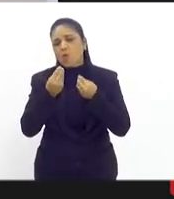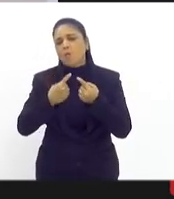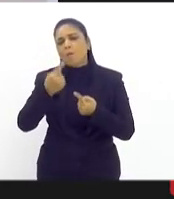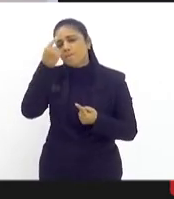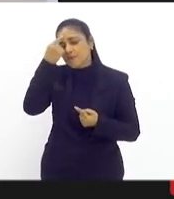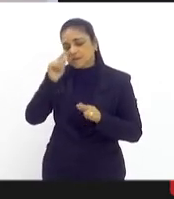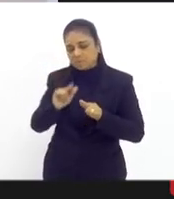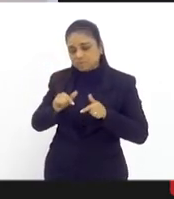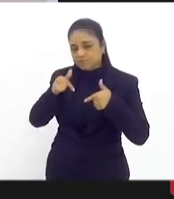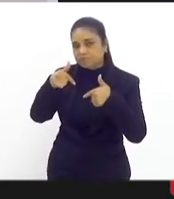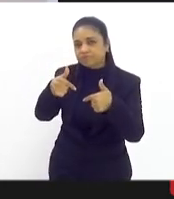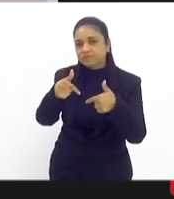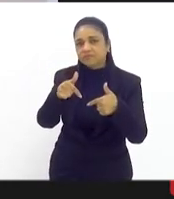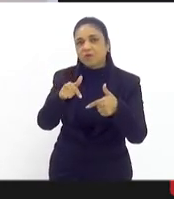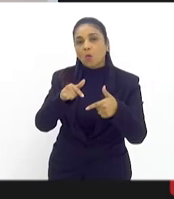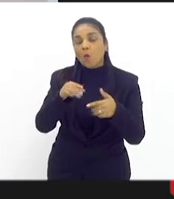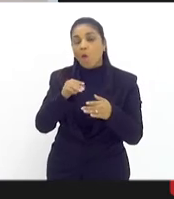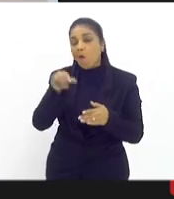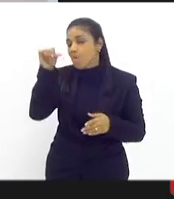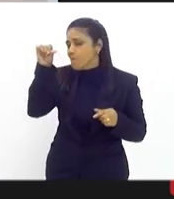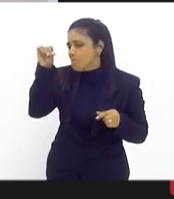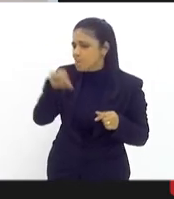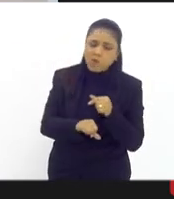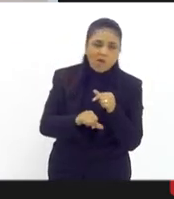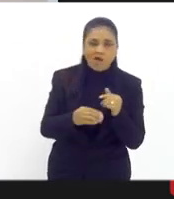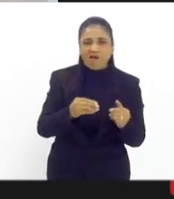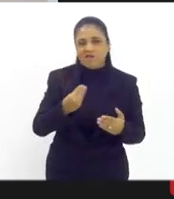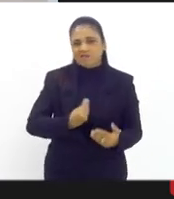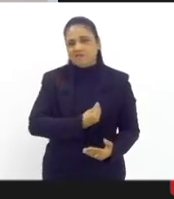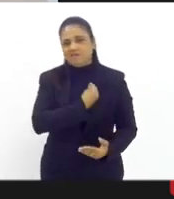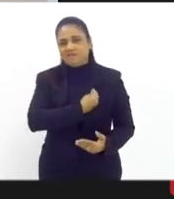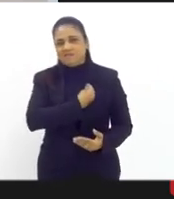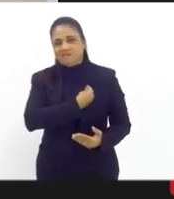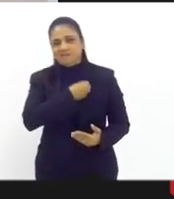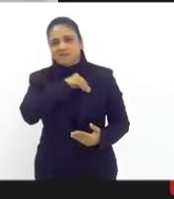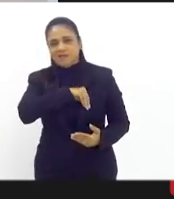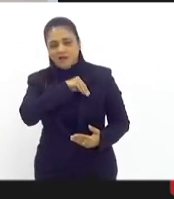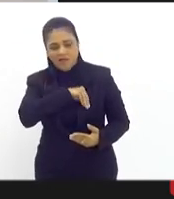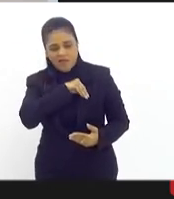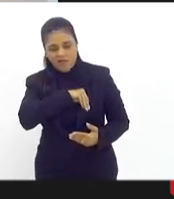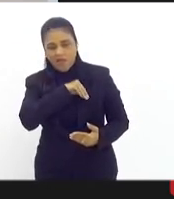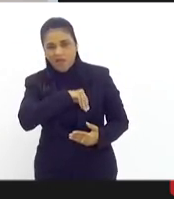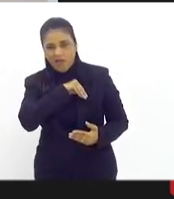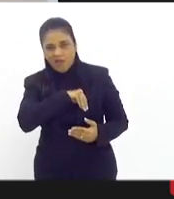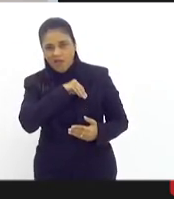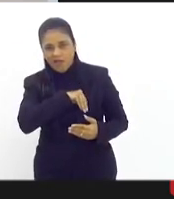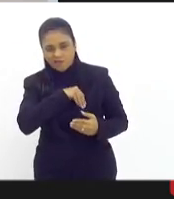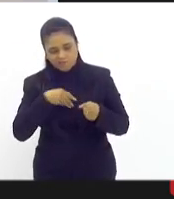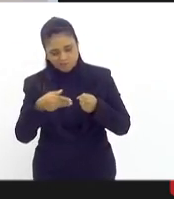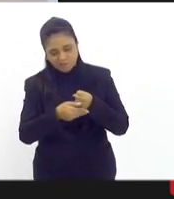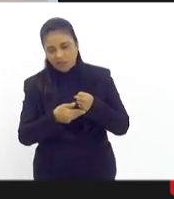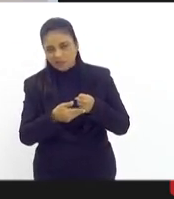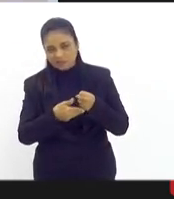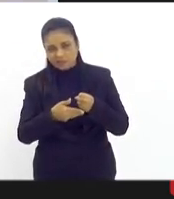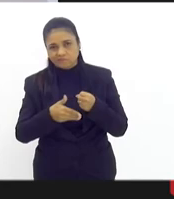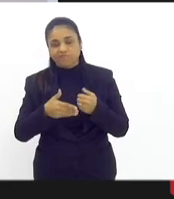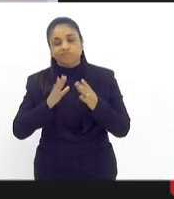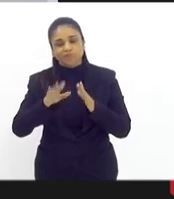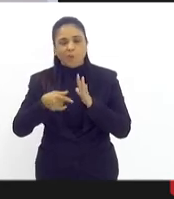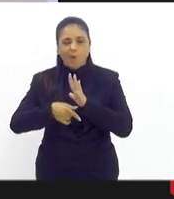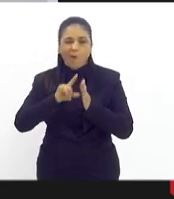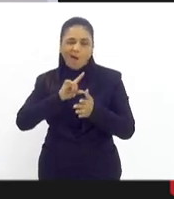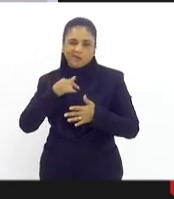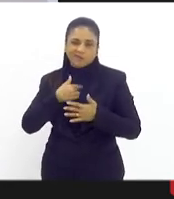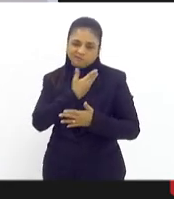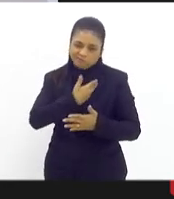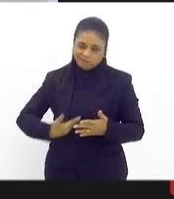atuação quando a gente tem o pior salário do Brasil hoje, né? Nós, da rede estadual, mesmo com o anúncio do governador, a gente tem visto